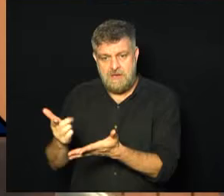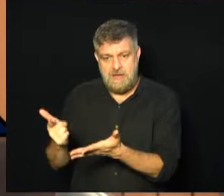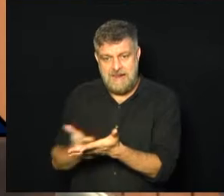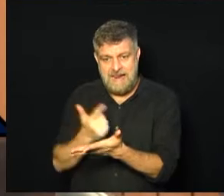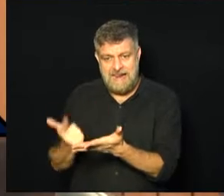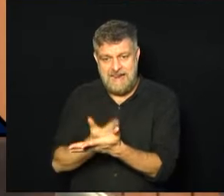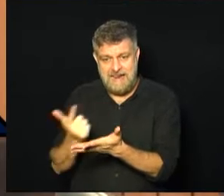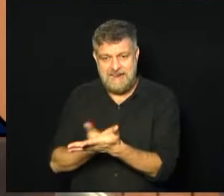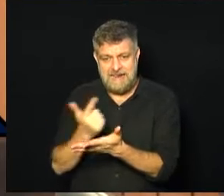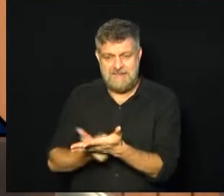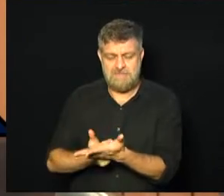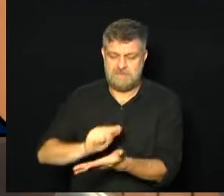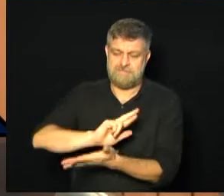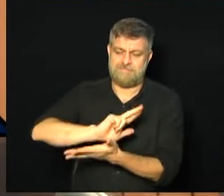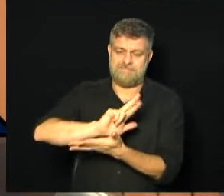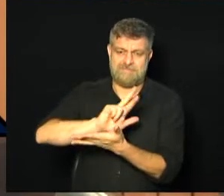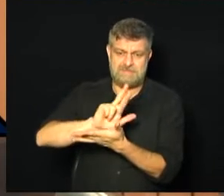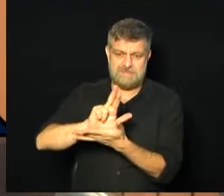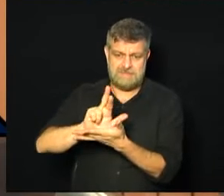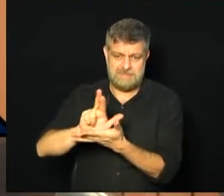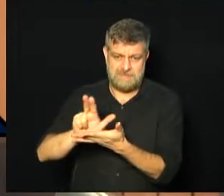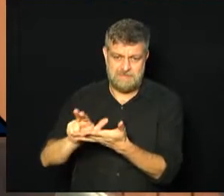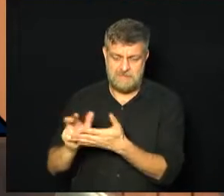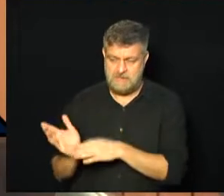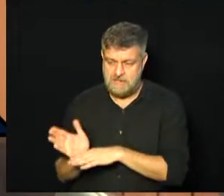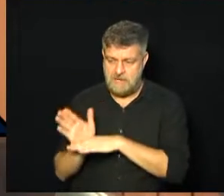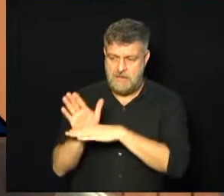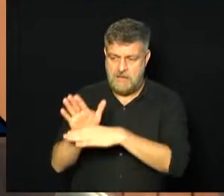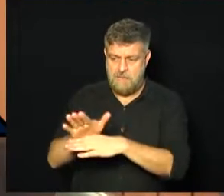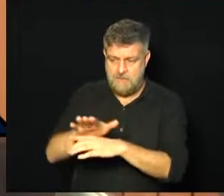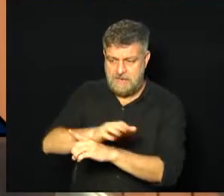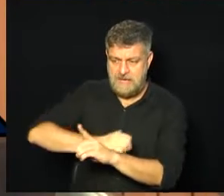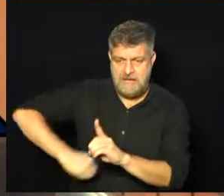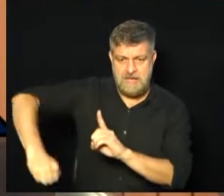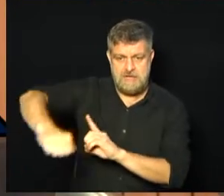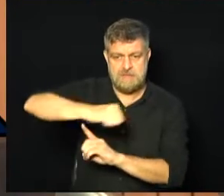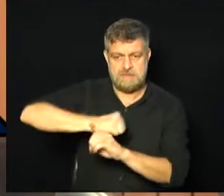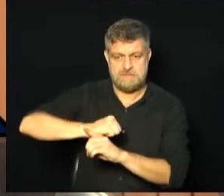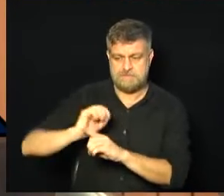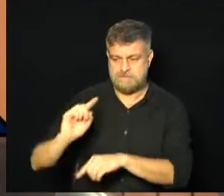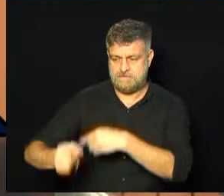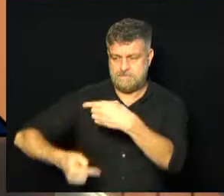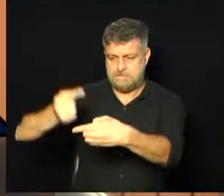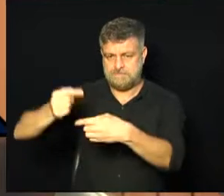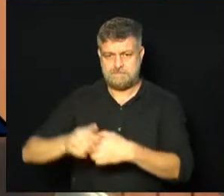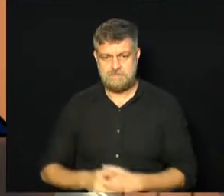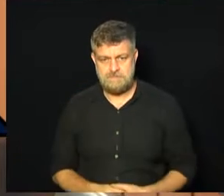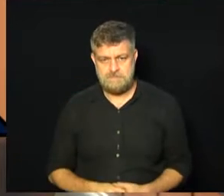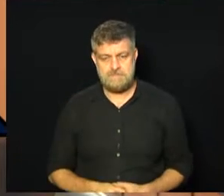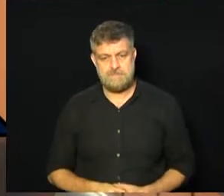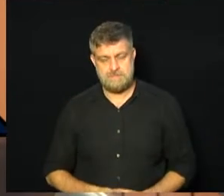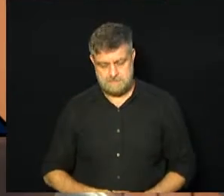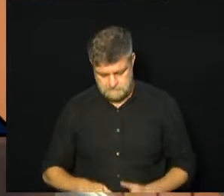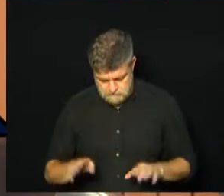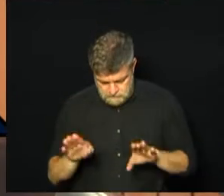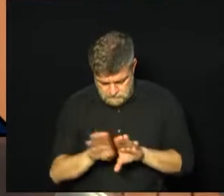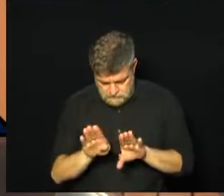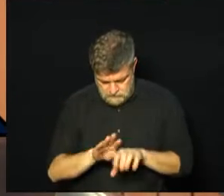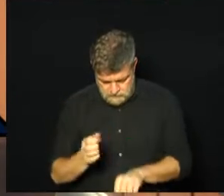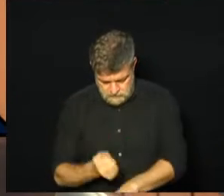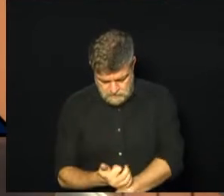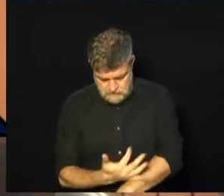diversos livros que contribuíram para a sociedade. Então, eu também, além da